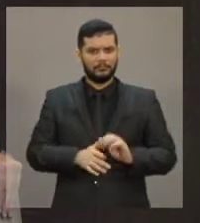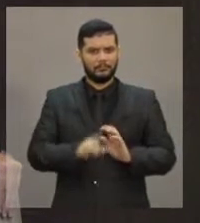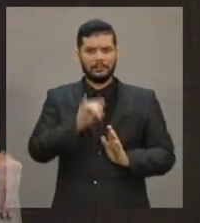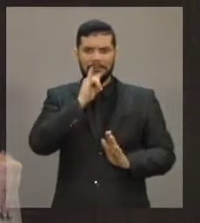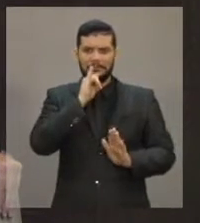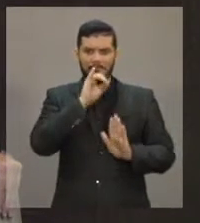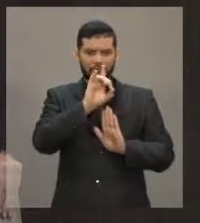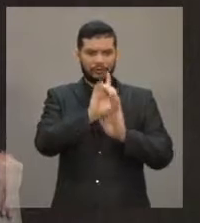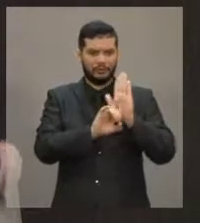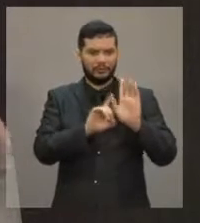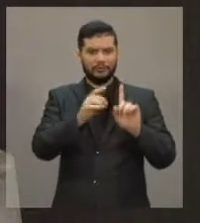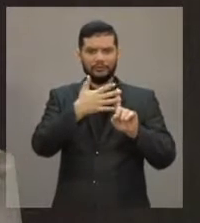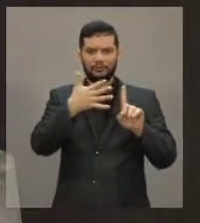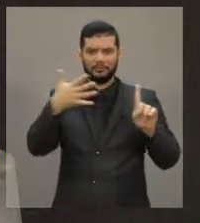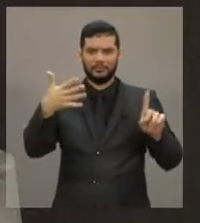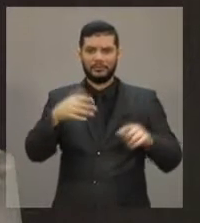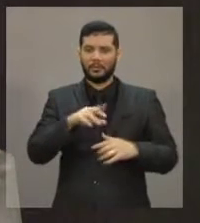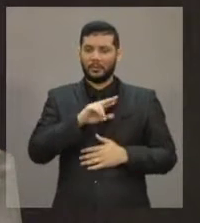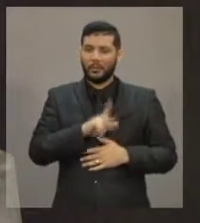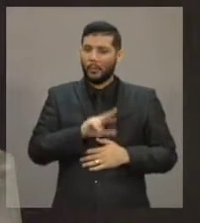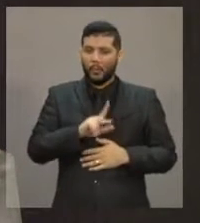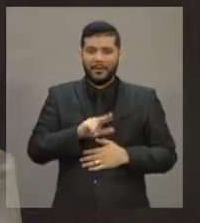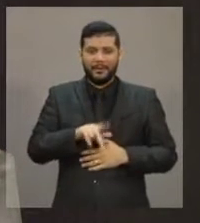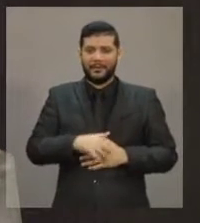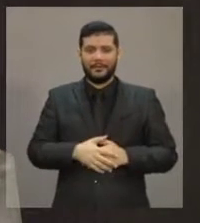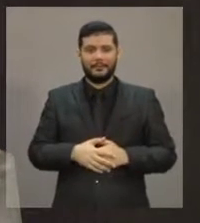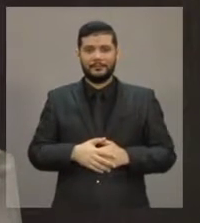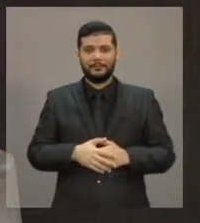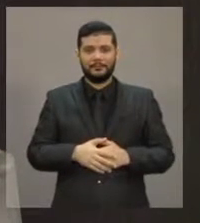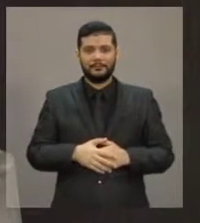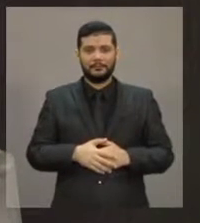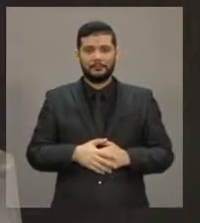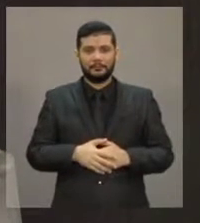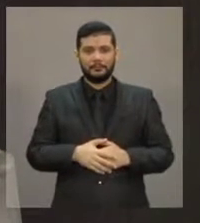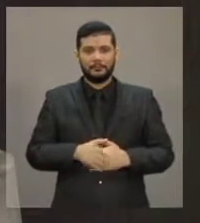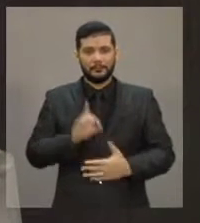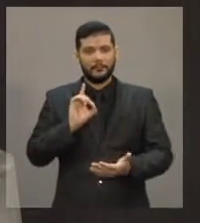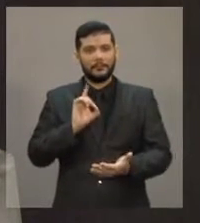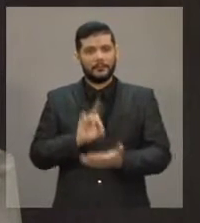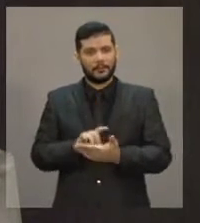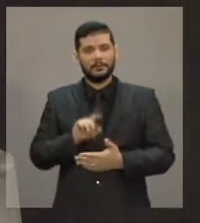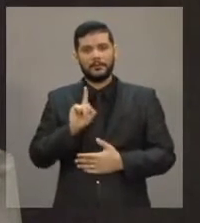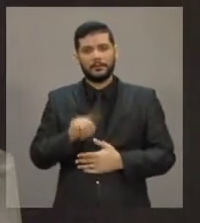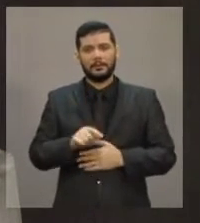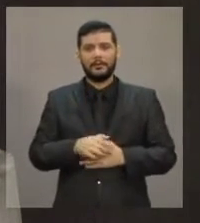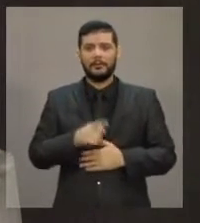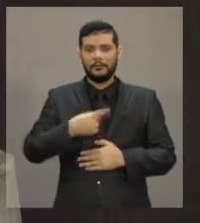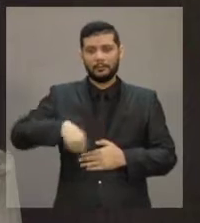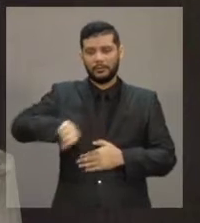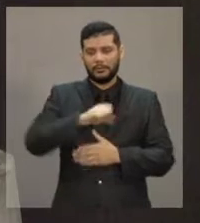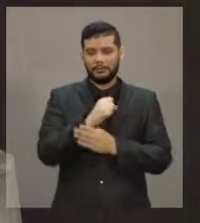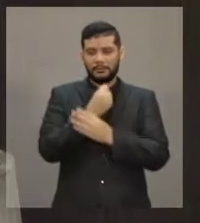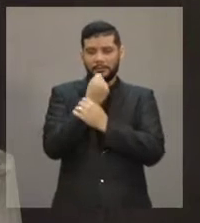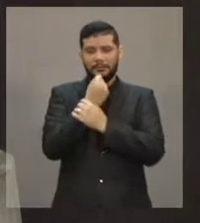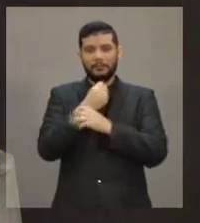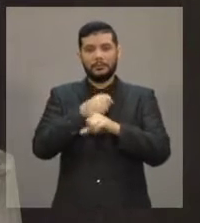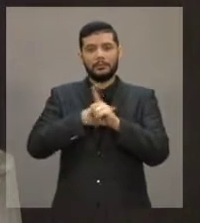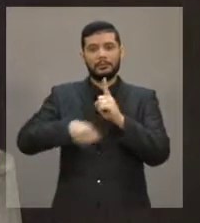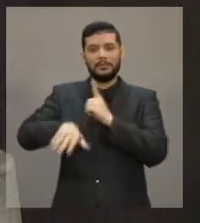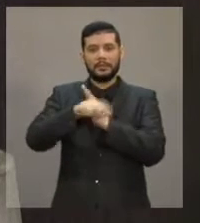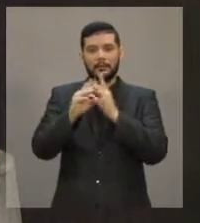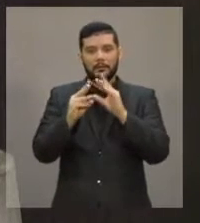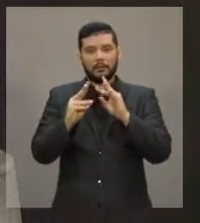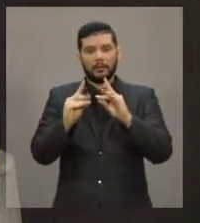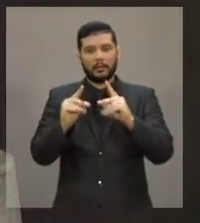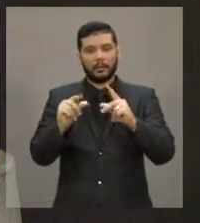exemplo. É, sobretudo, a corrosão do nosso tecido de proteção social. Veja,